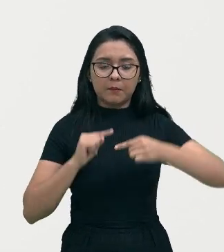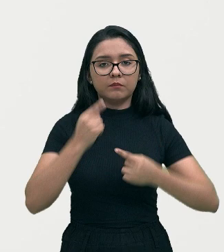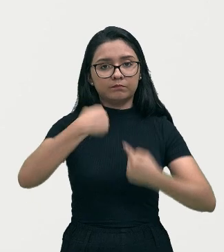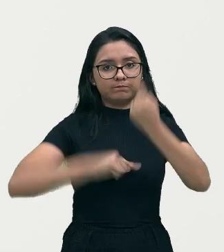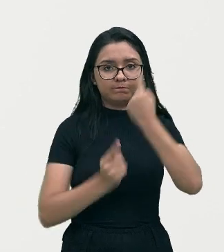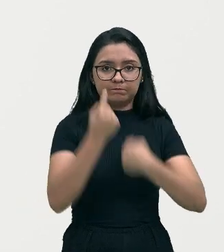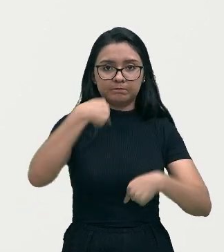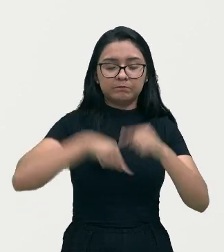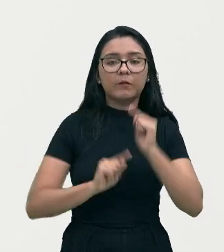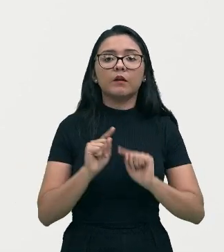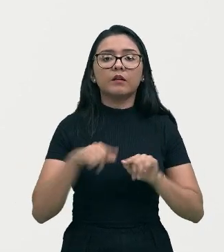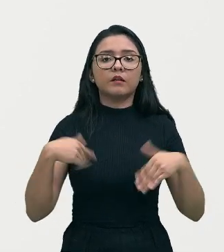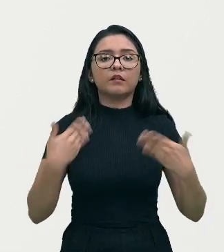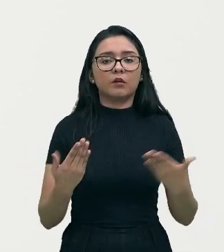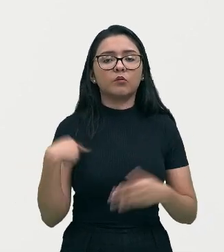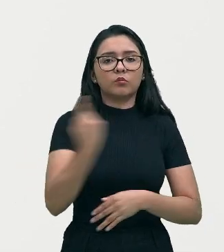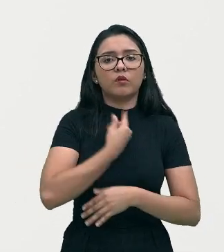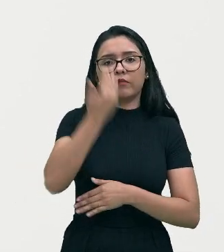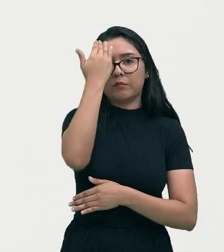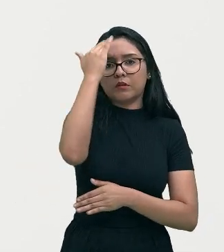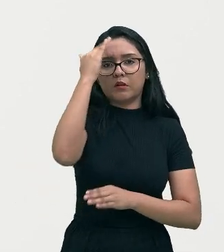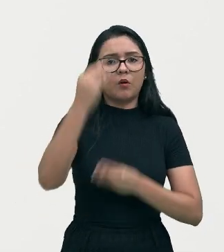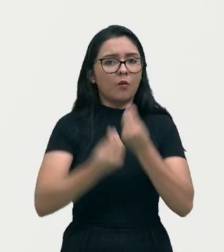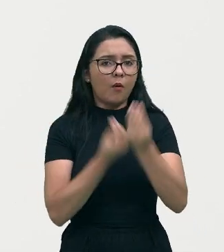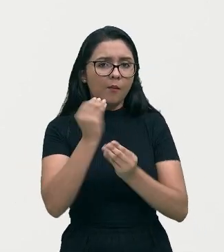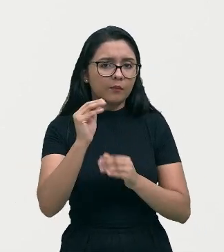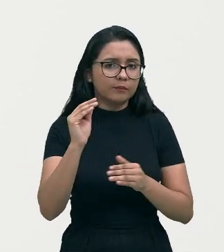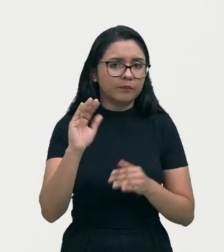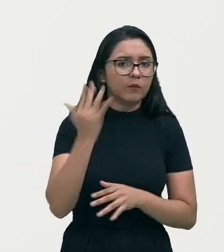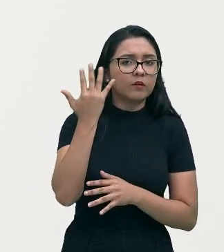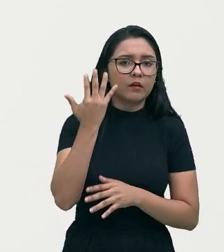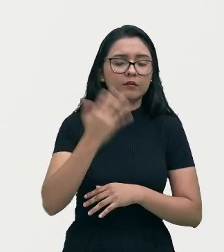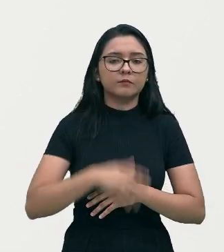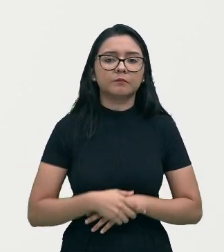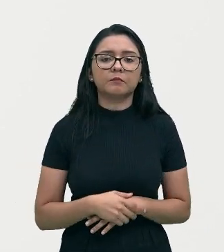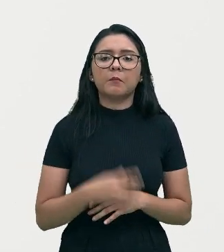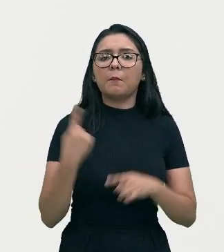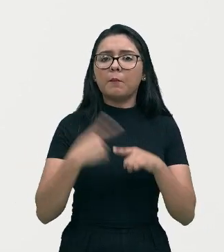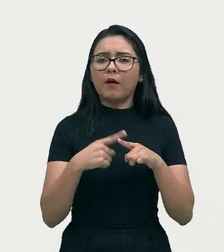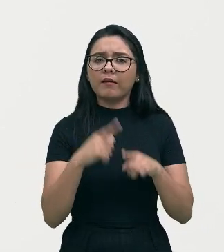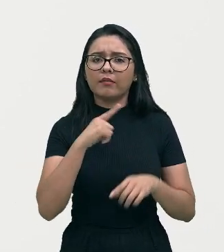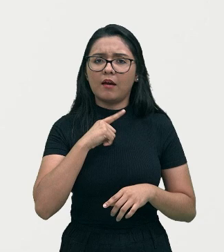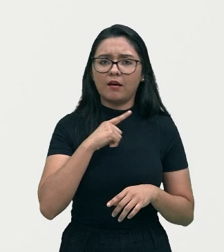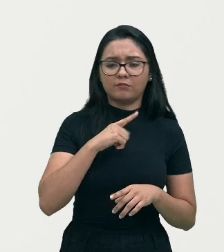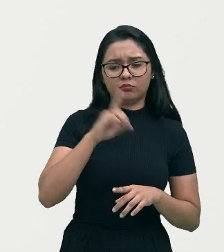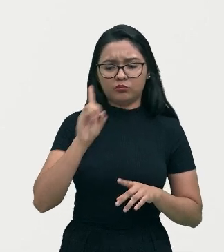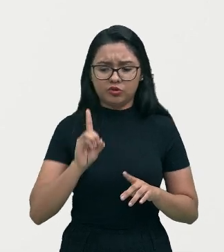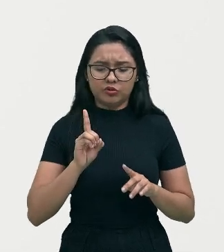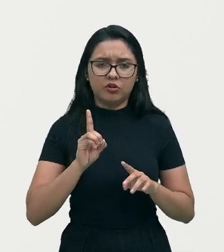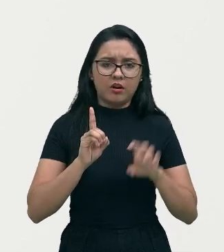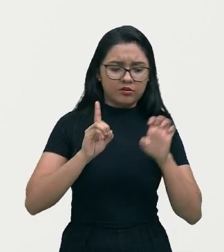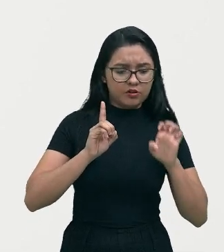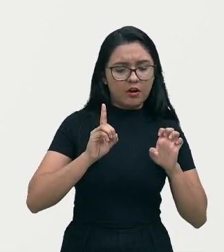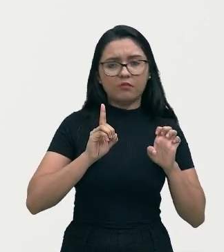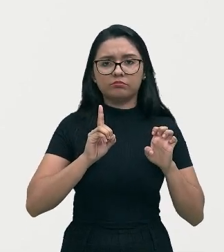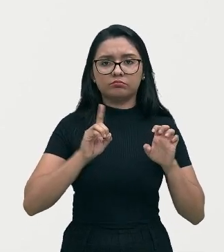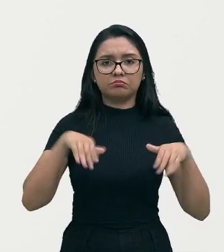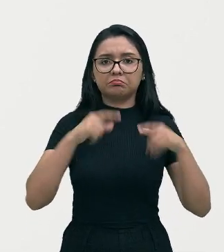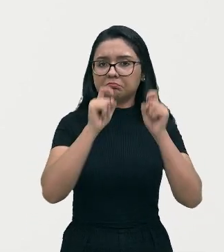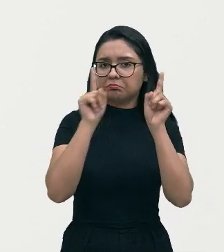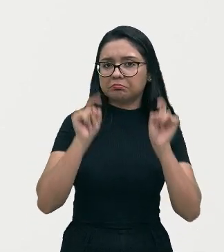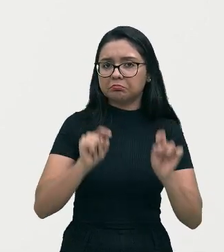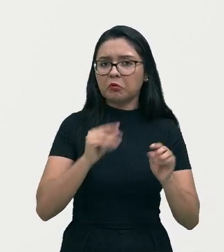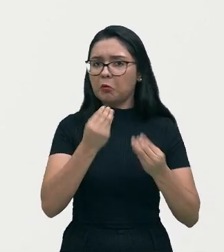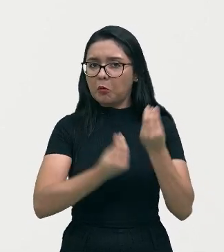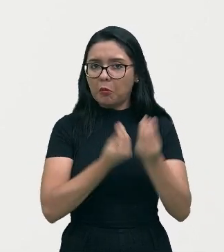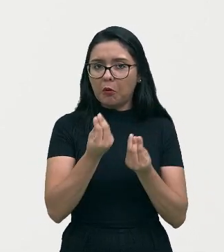aí a gente vai entender como é que acontece aí, por que a gente tem um lado aqui com gás carbônico, outro lado com oxigênio, como é que